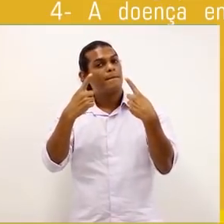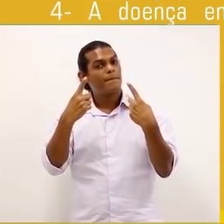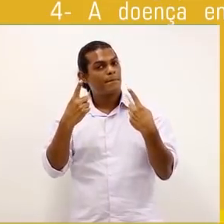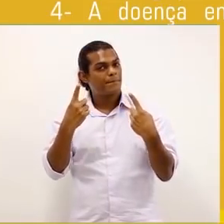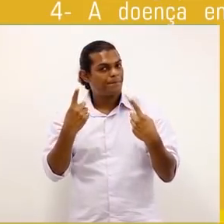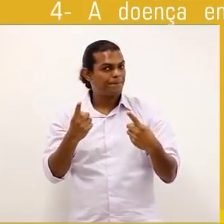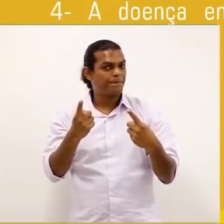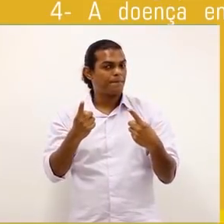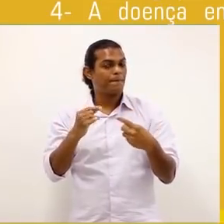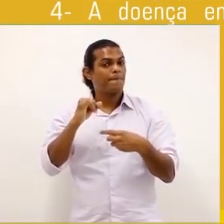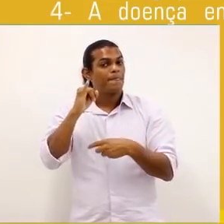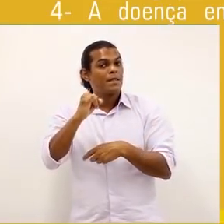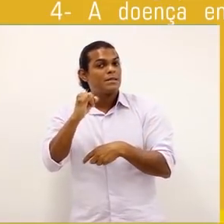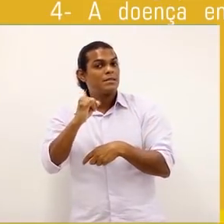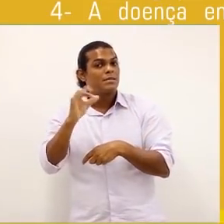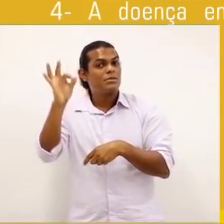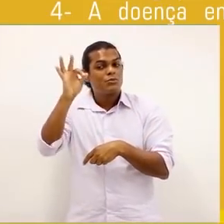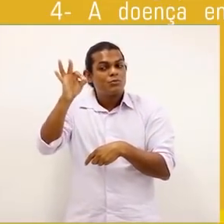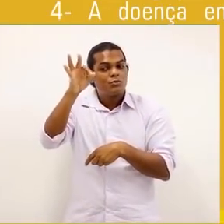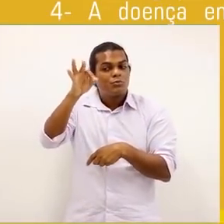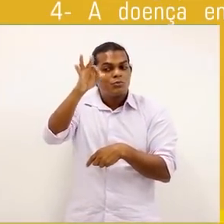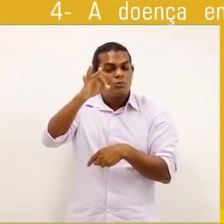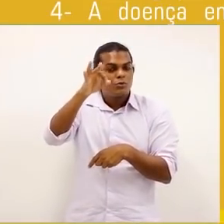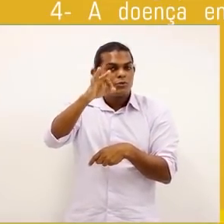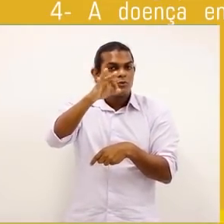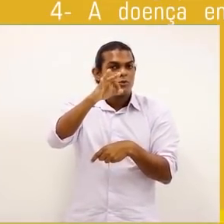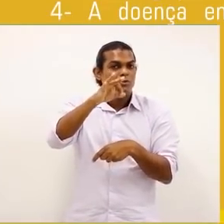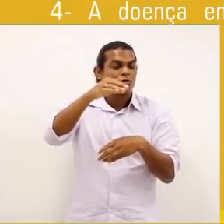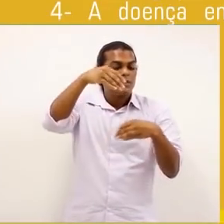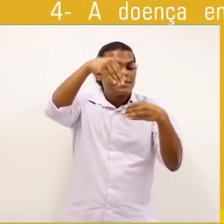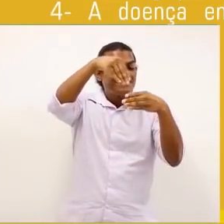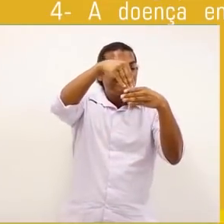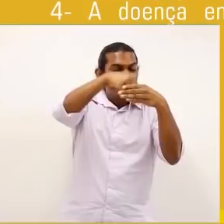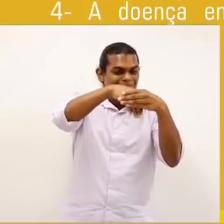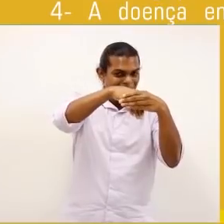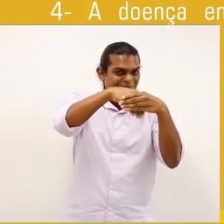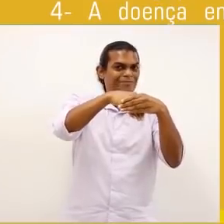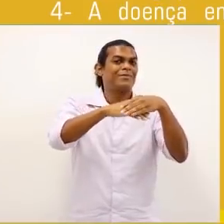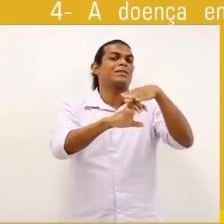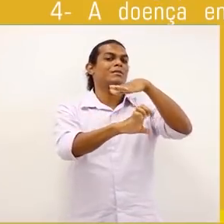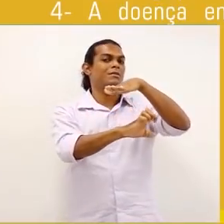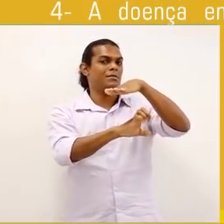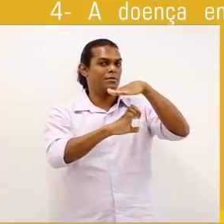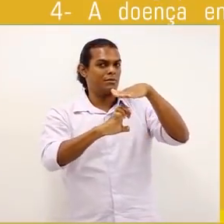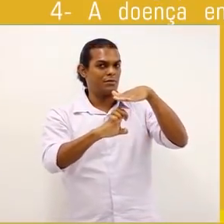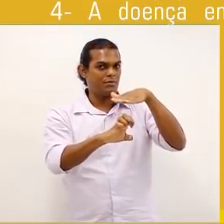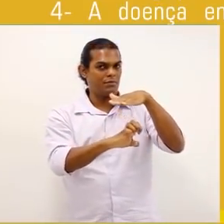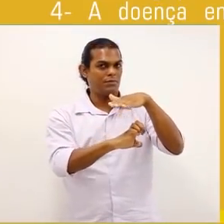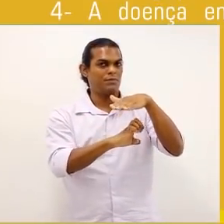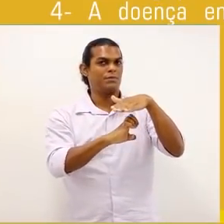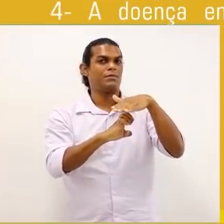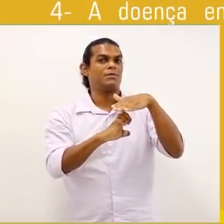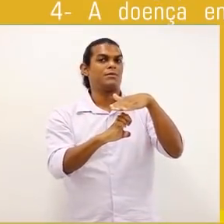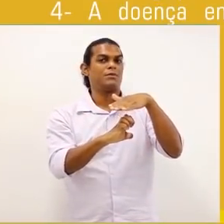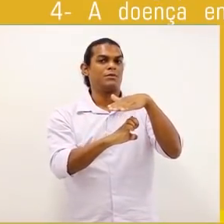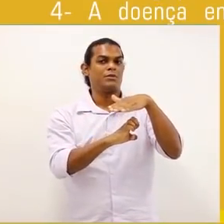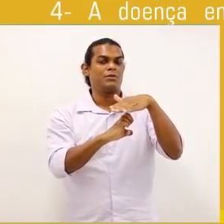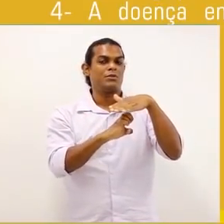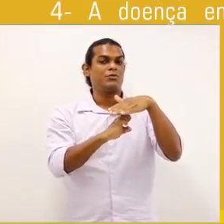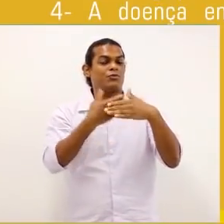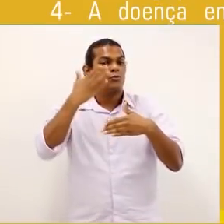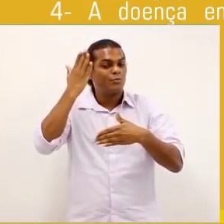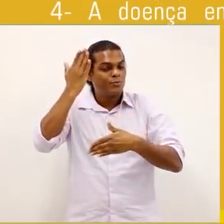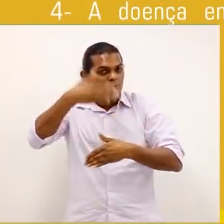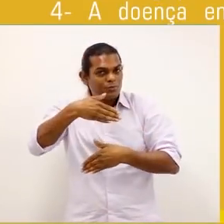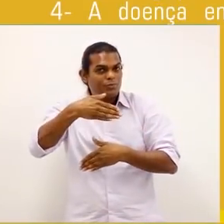uma ressalva, se esse vetor da malária estiver dentro do ambiente de trabalho dele, for provado que o foco é